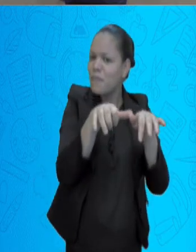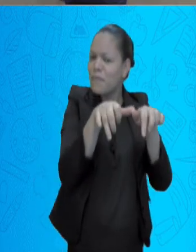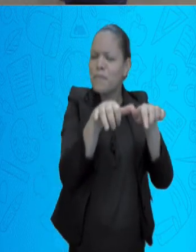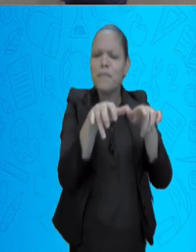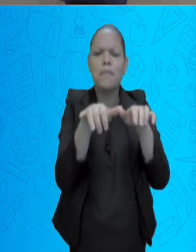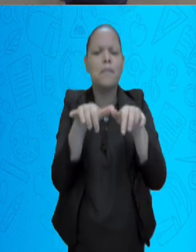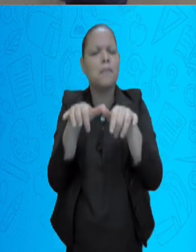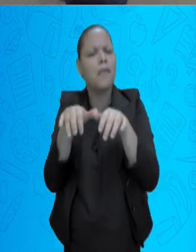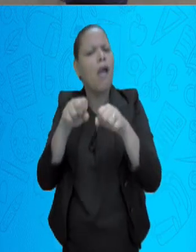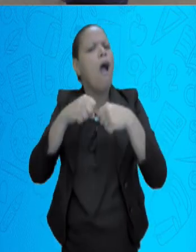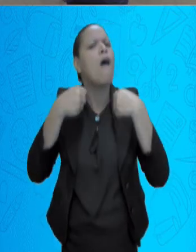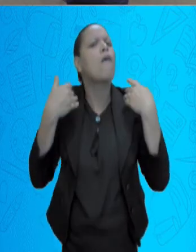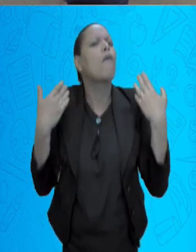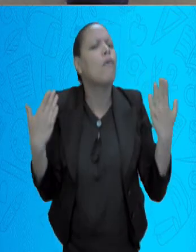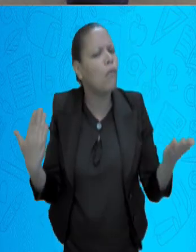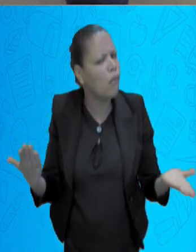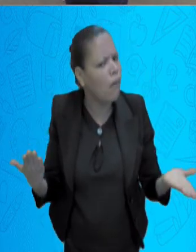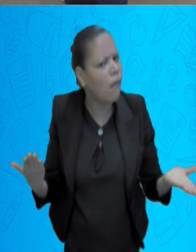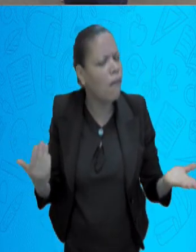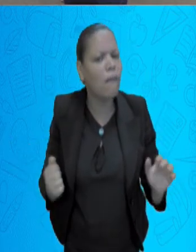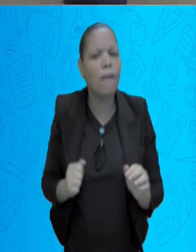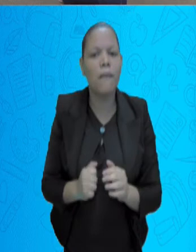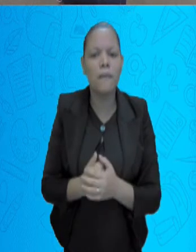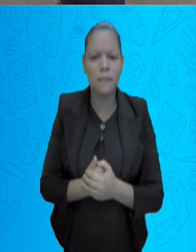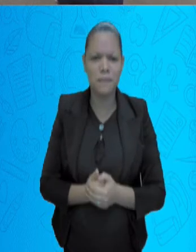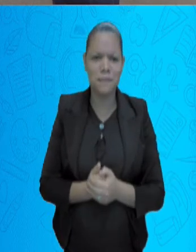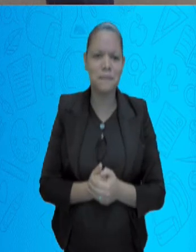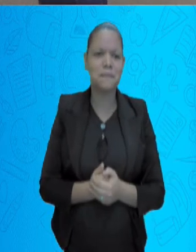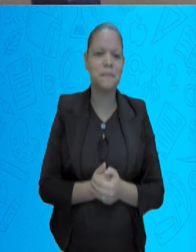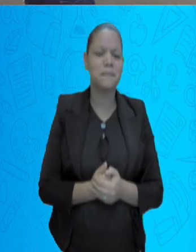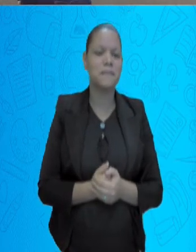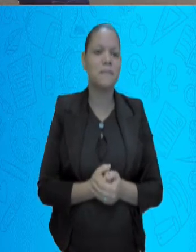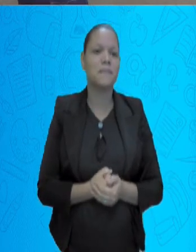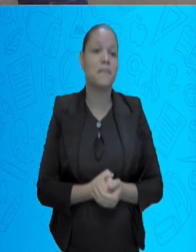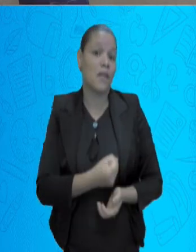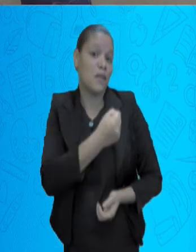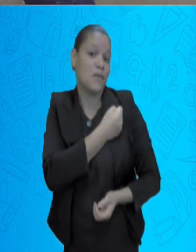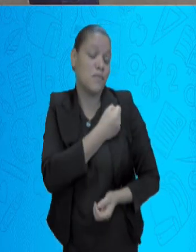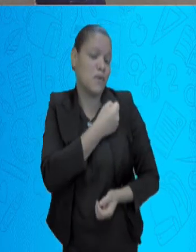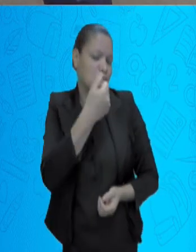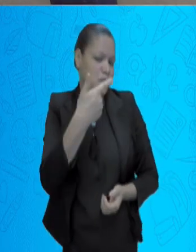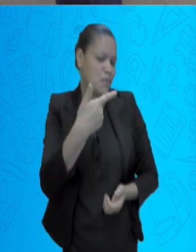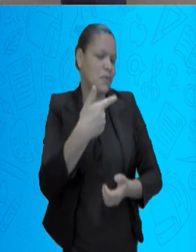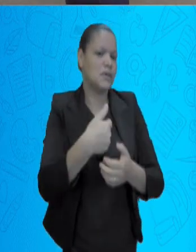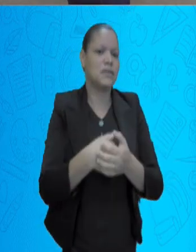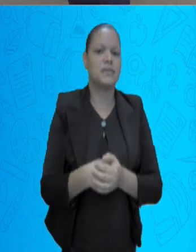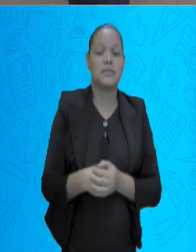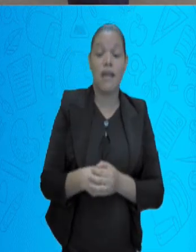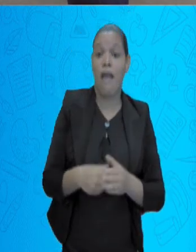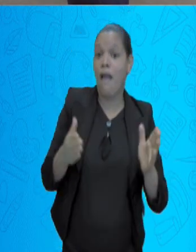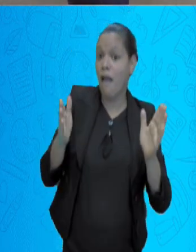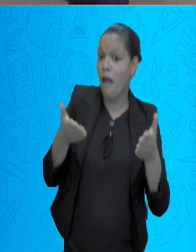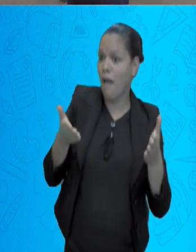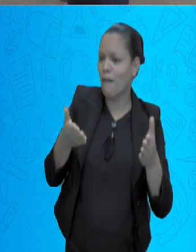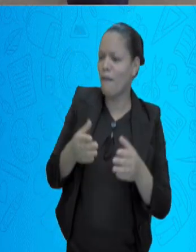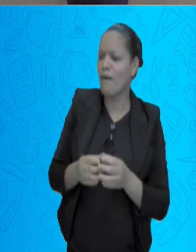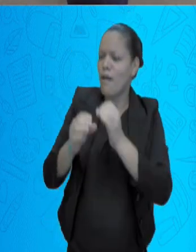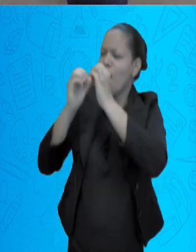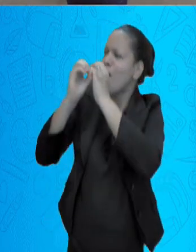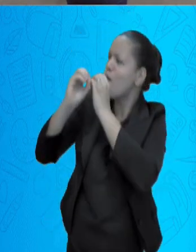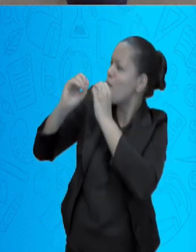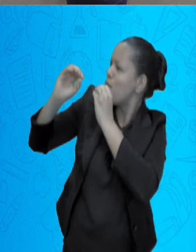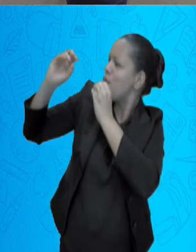lá. Piano. O trompete. Vamos procurar o